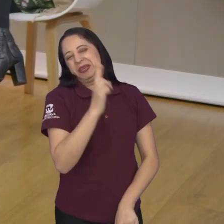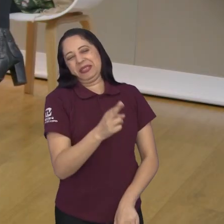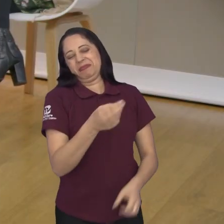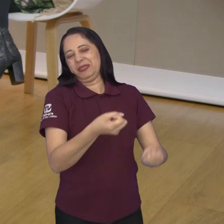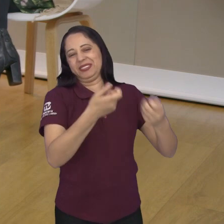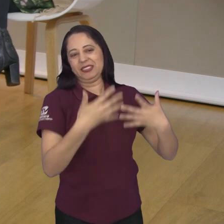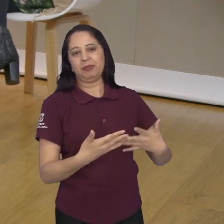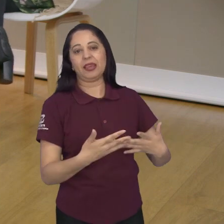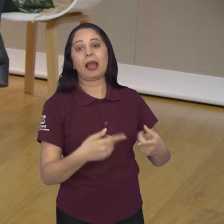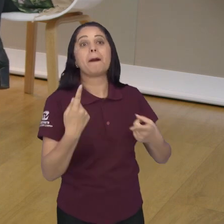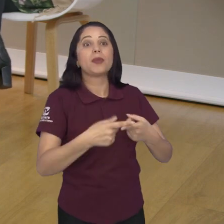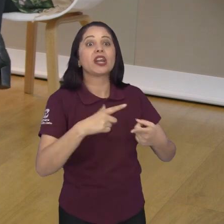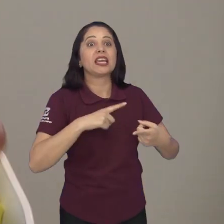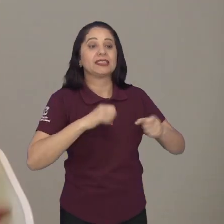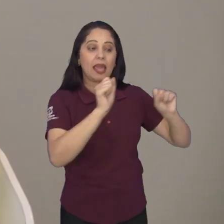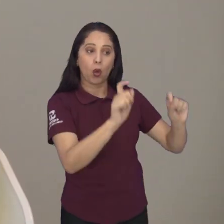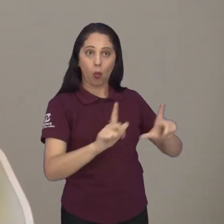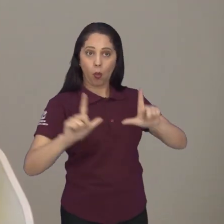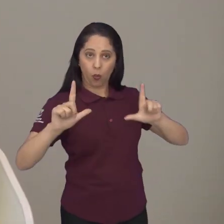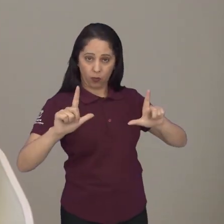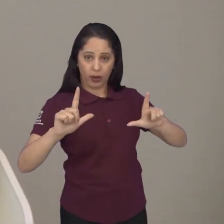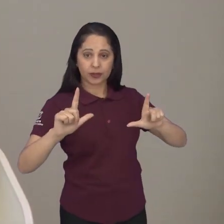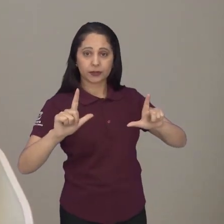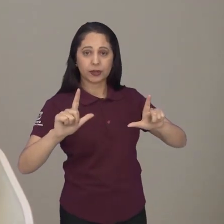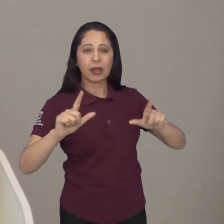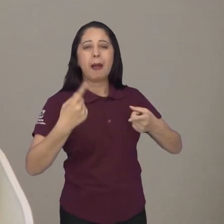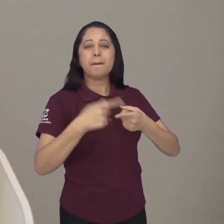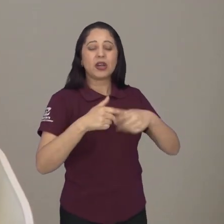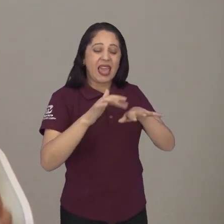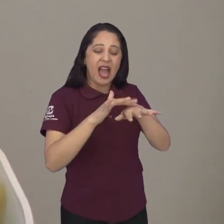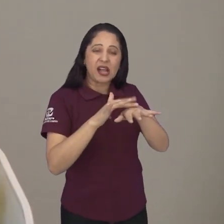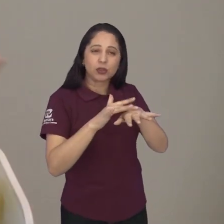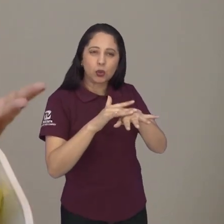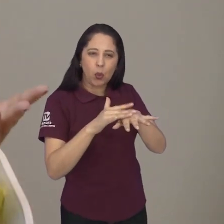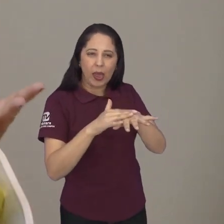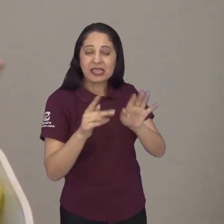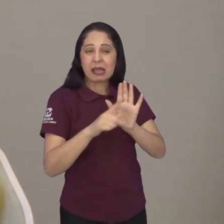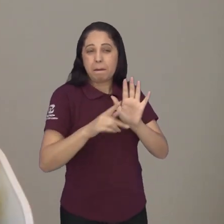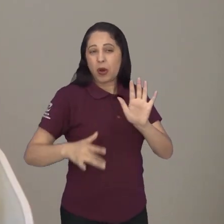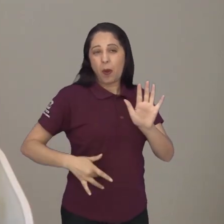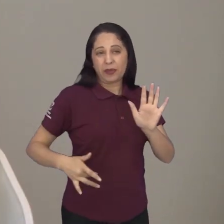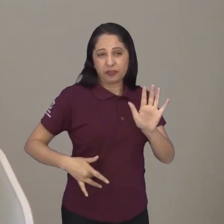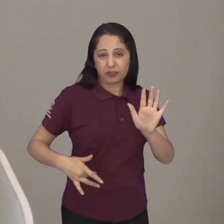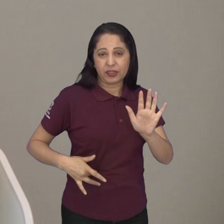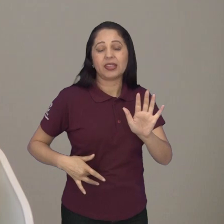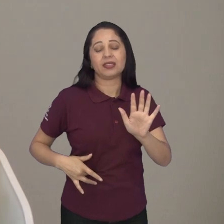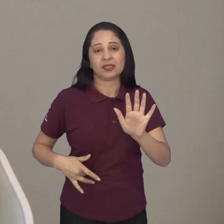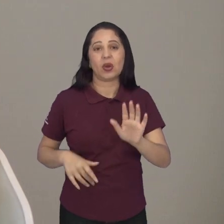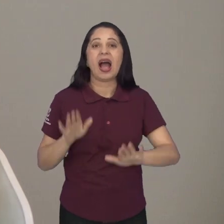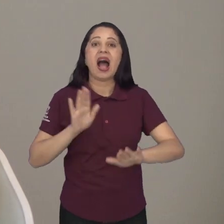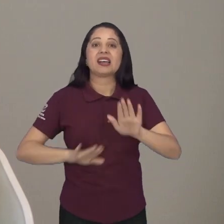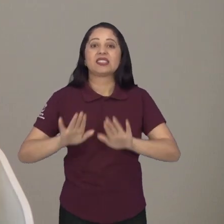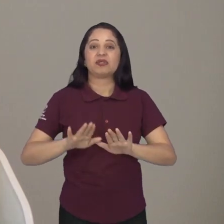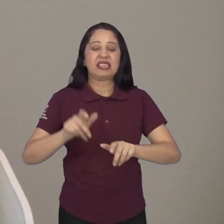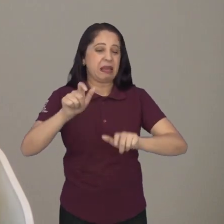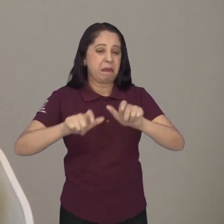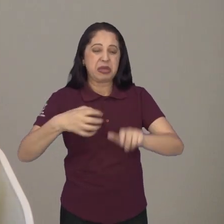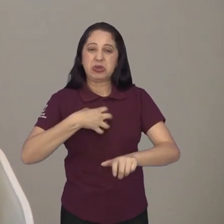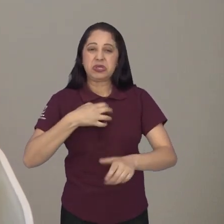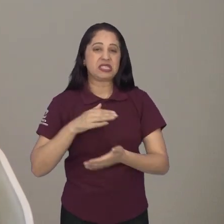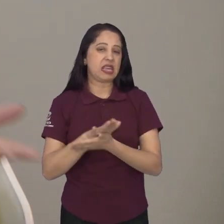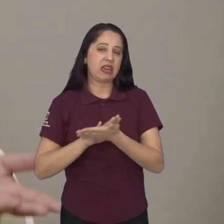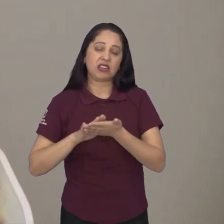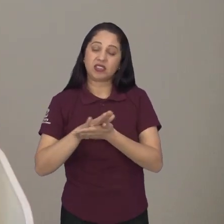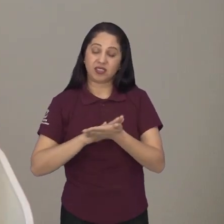deixa para depois, então, né? Porque agora nós temos um quadro, nós preparamos um quadro aqui, porque as doenças do fígado, em geral, não costumam ter sintomas,